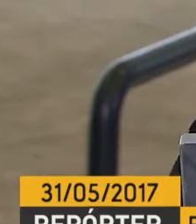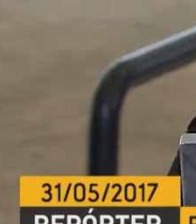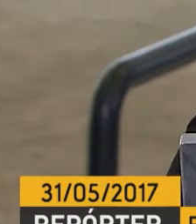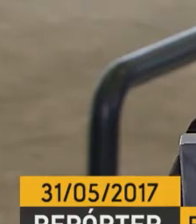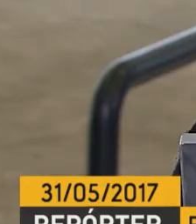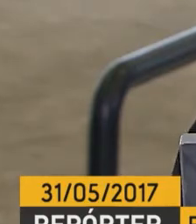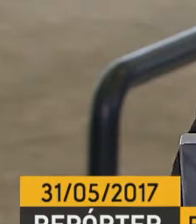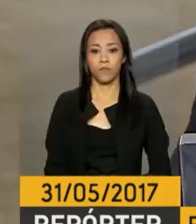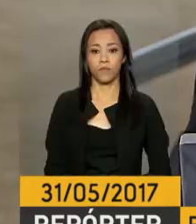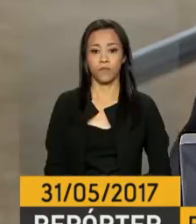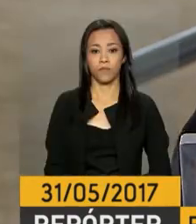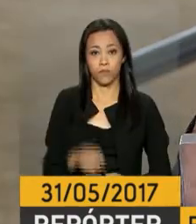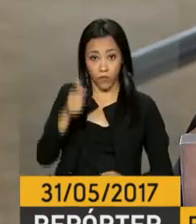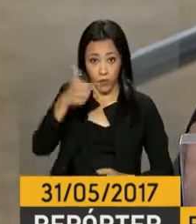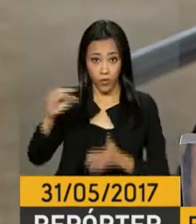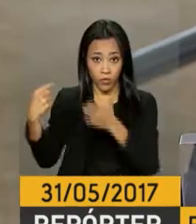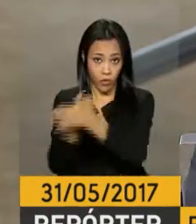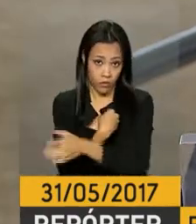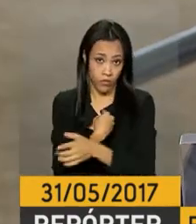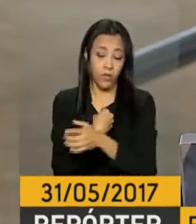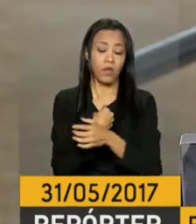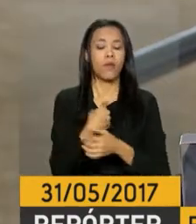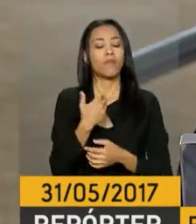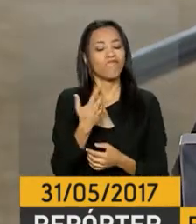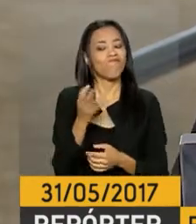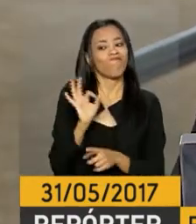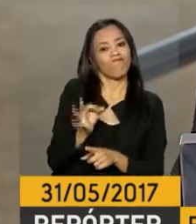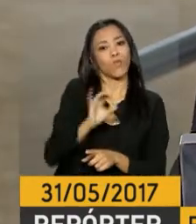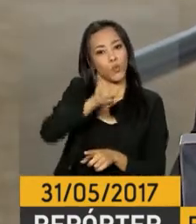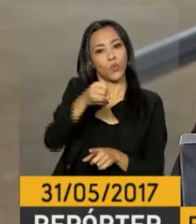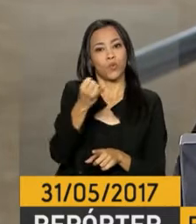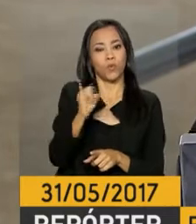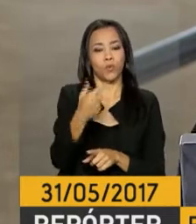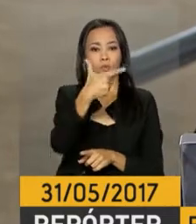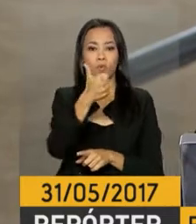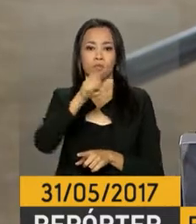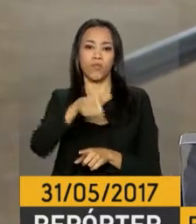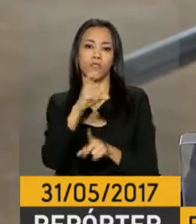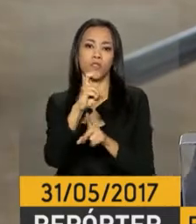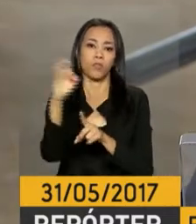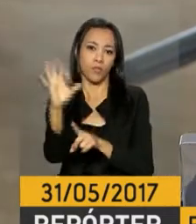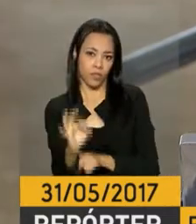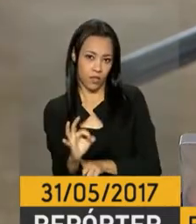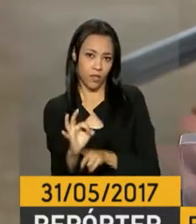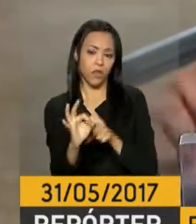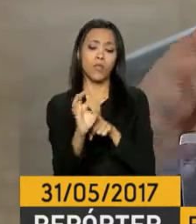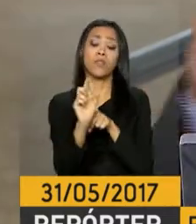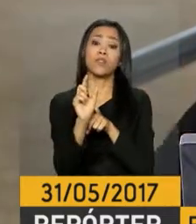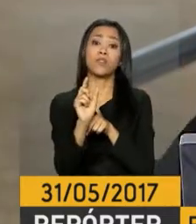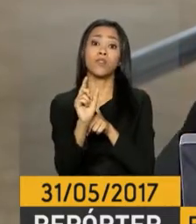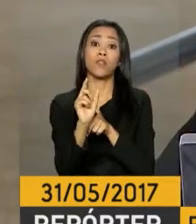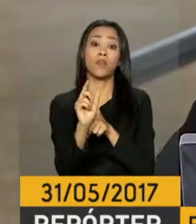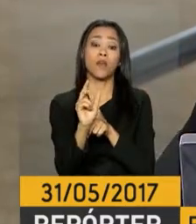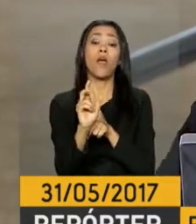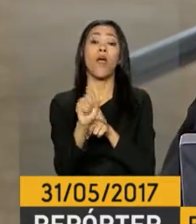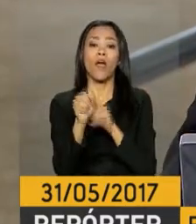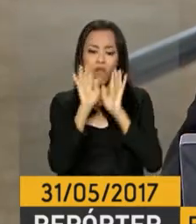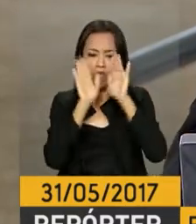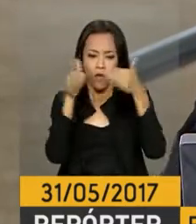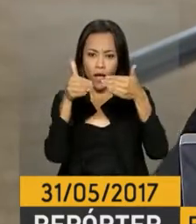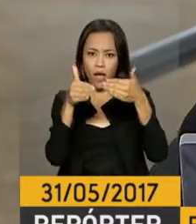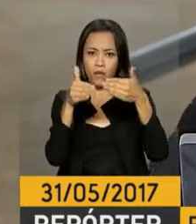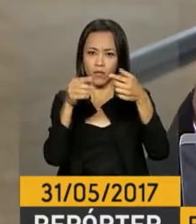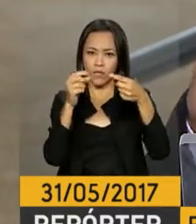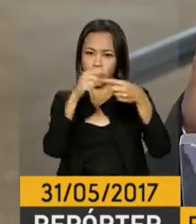Sim. É, hoje, os juros de entrada realmente é de 2,5%, né, e é focado naquelas três